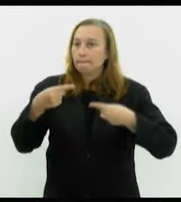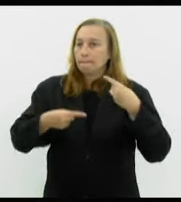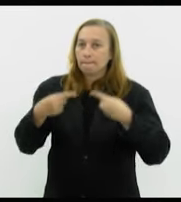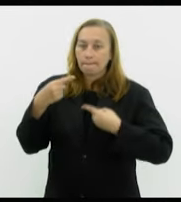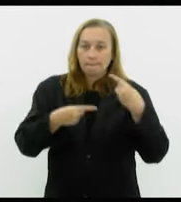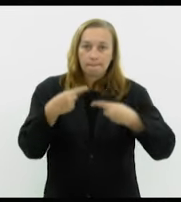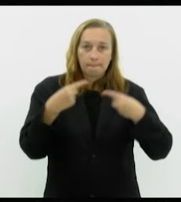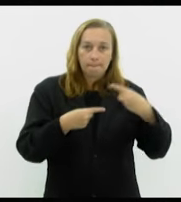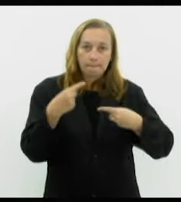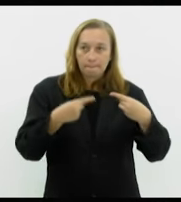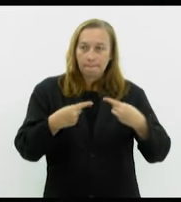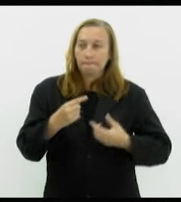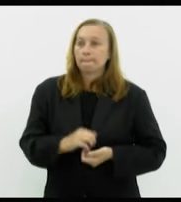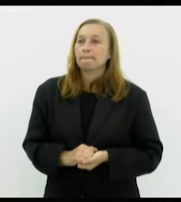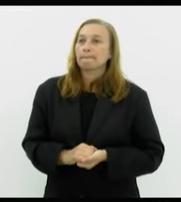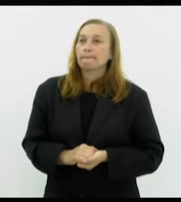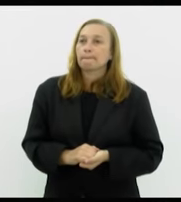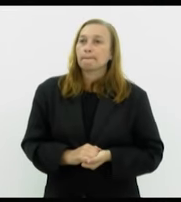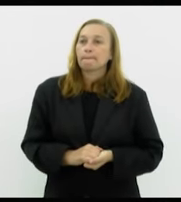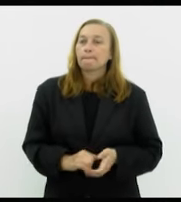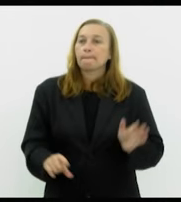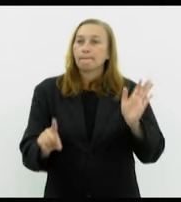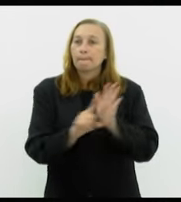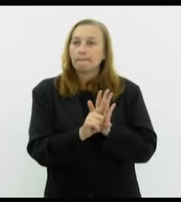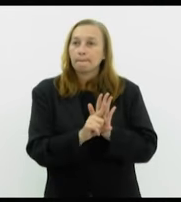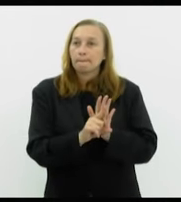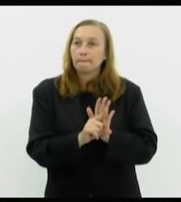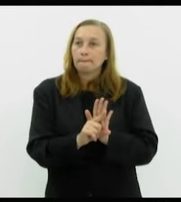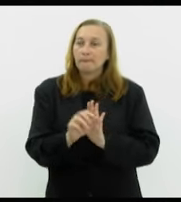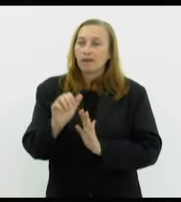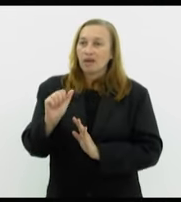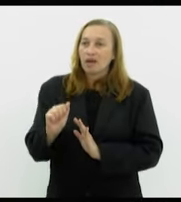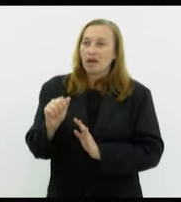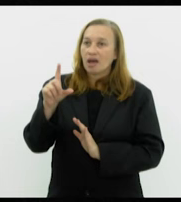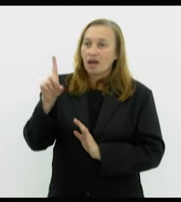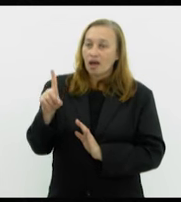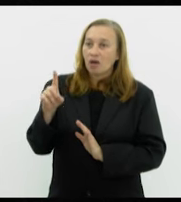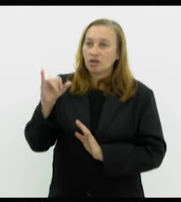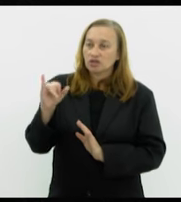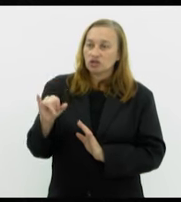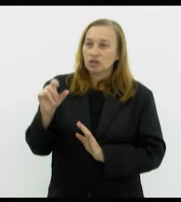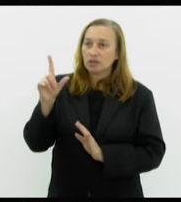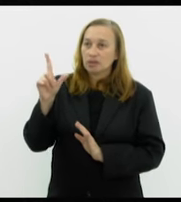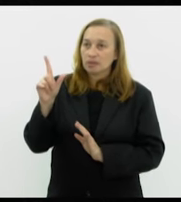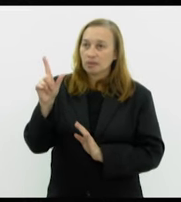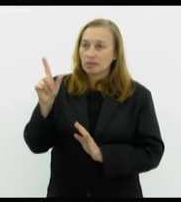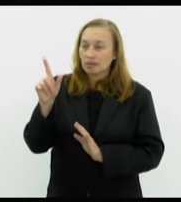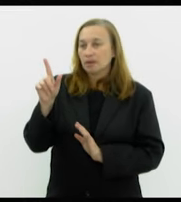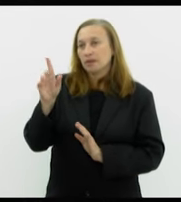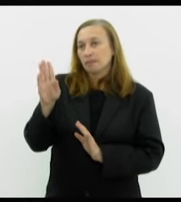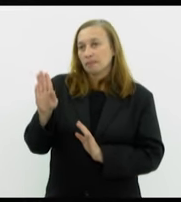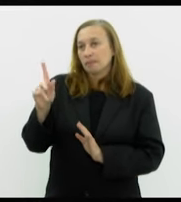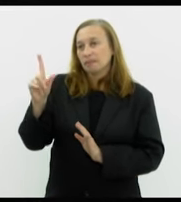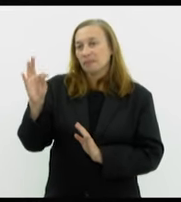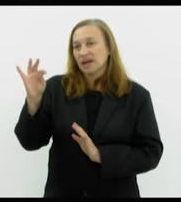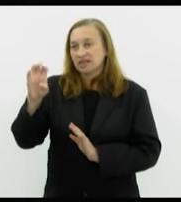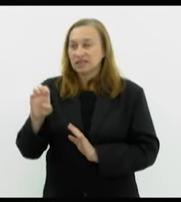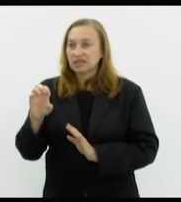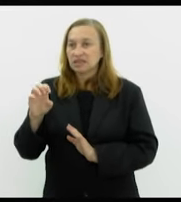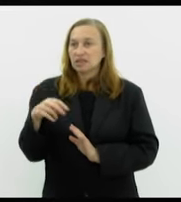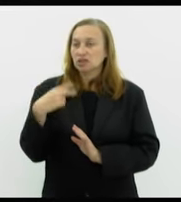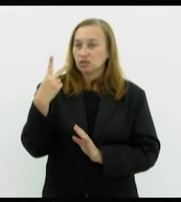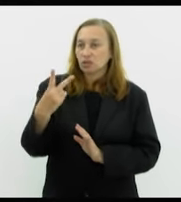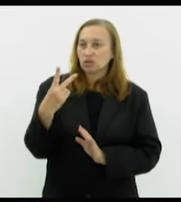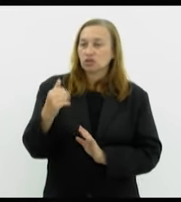a aplicação da Lei Aldir Blanc II, que vai aportar 207